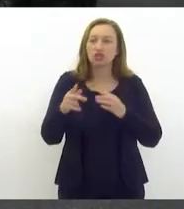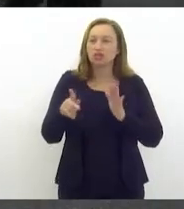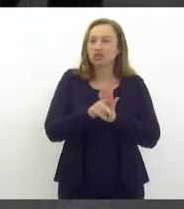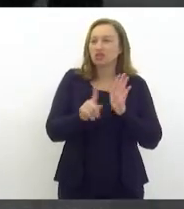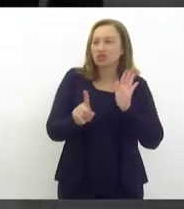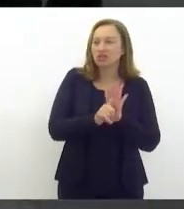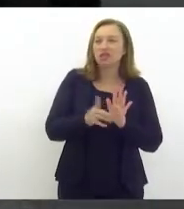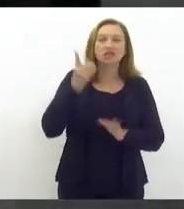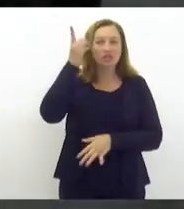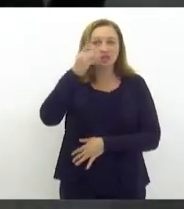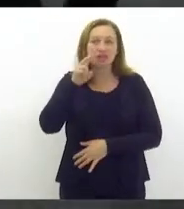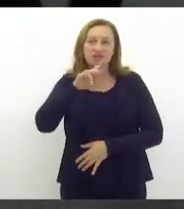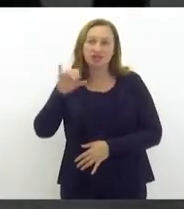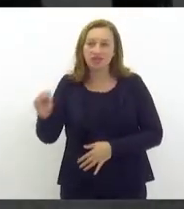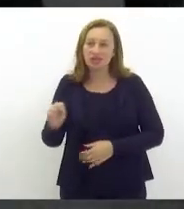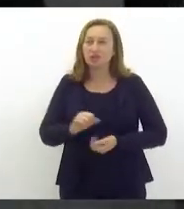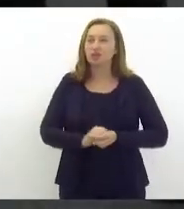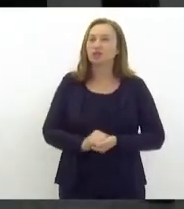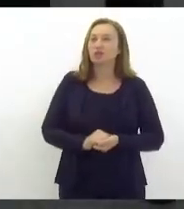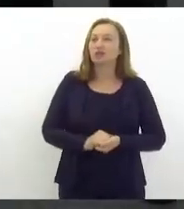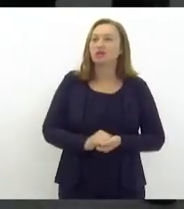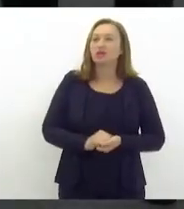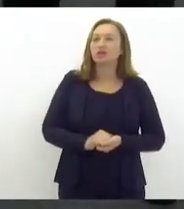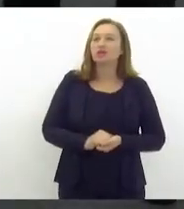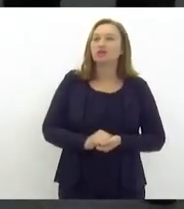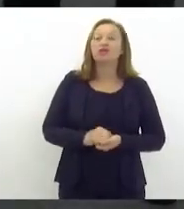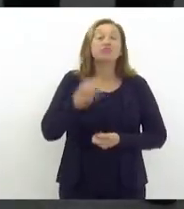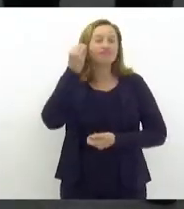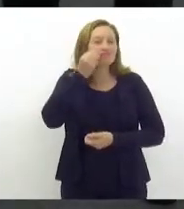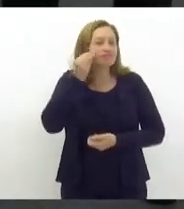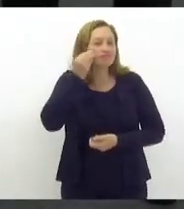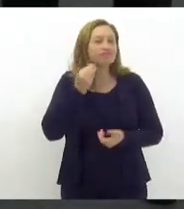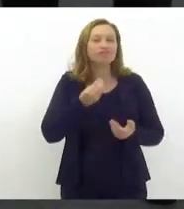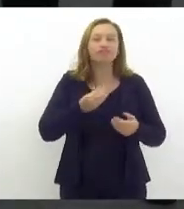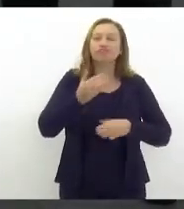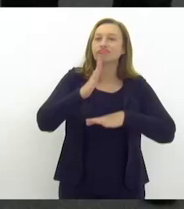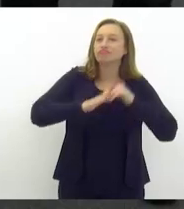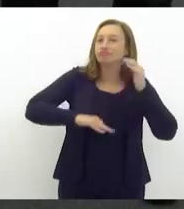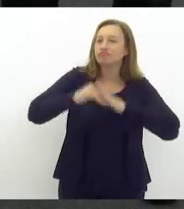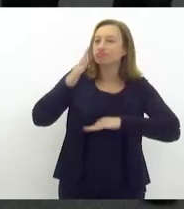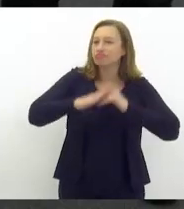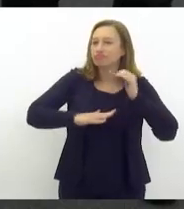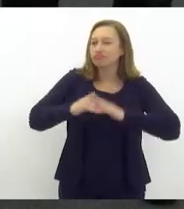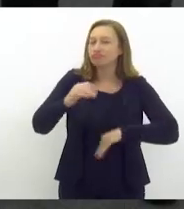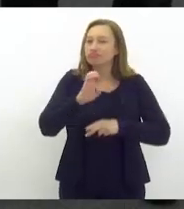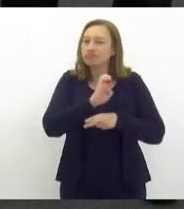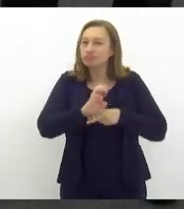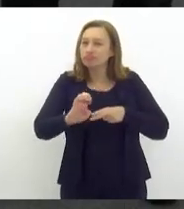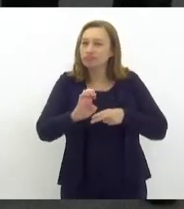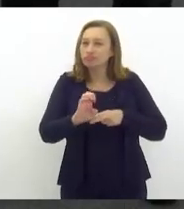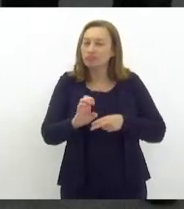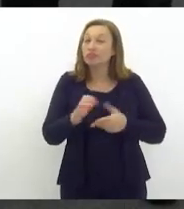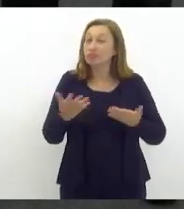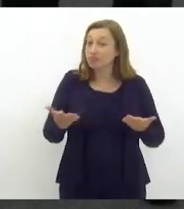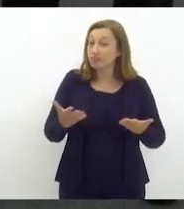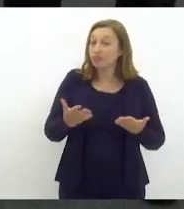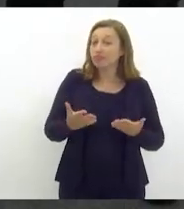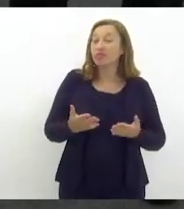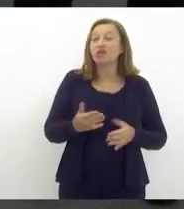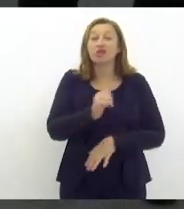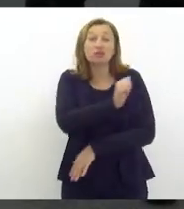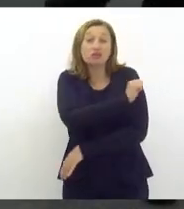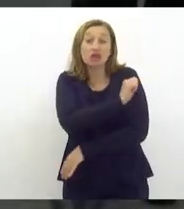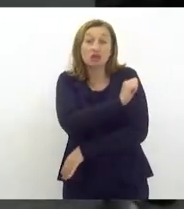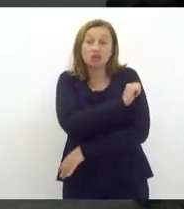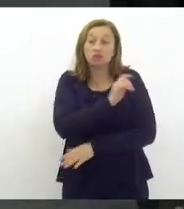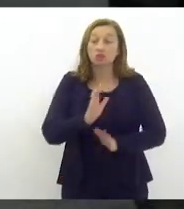de lei do deputado Vinícius Cozzolino, que considera como experiência profissional o estágio curricular realizado pelos estudantes para